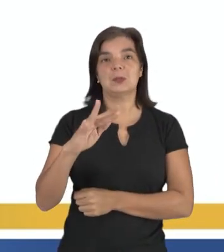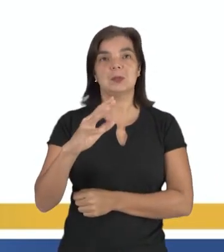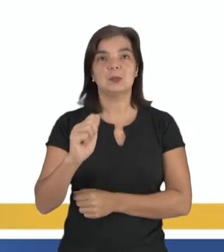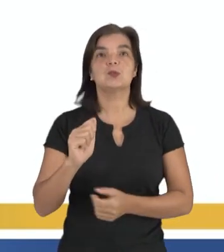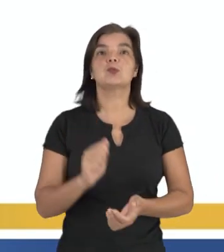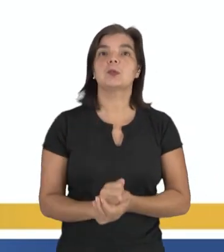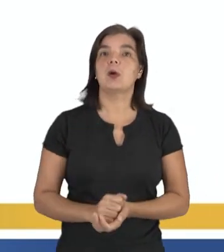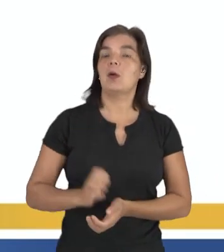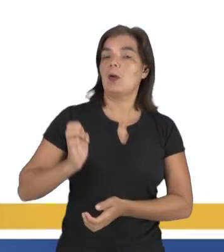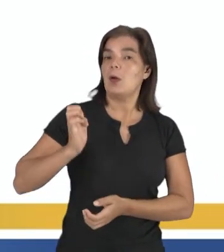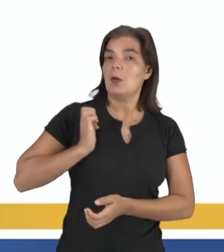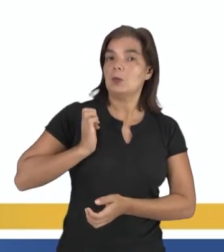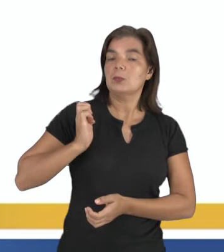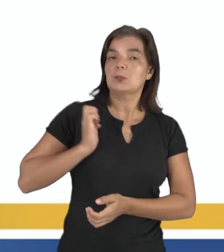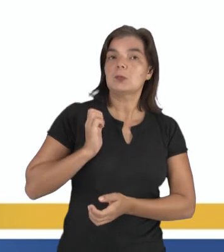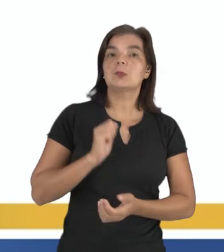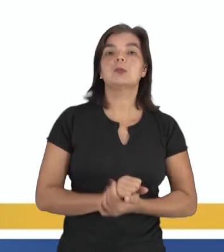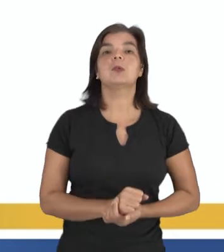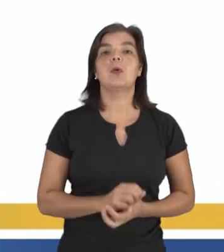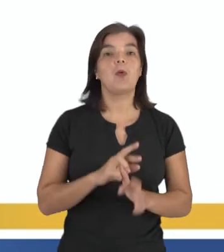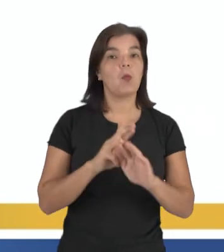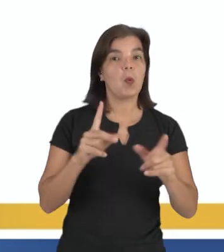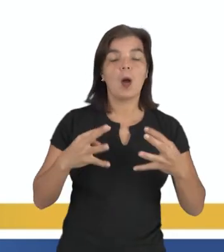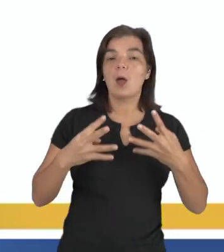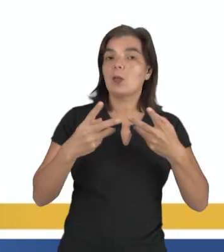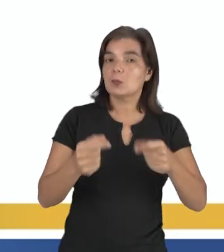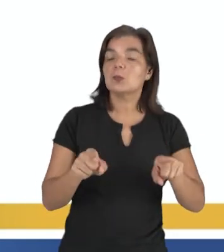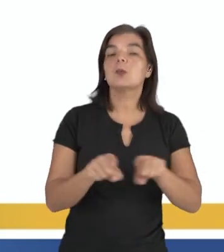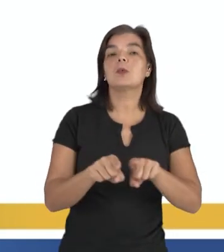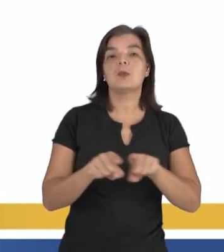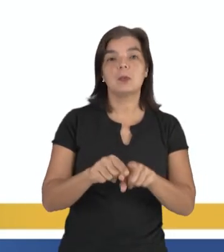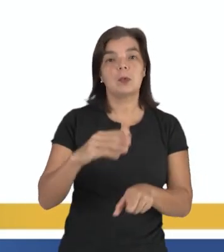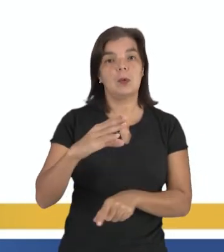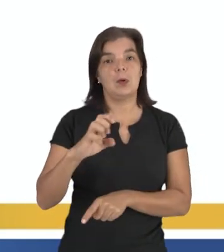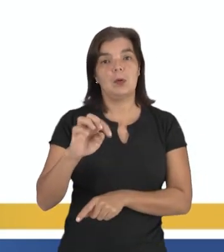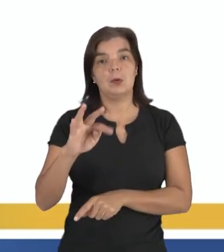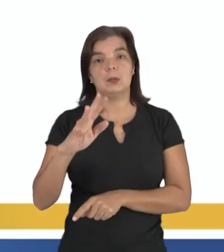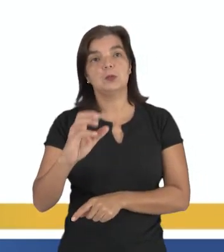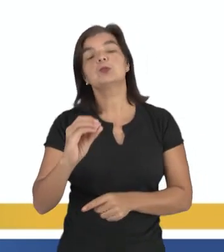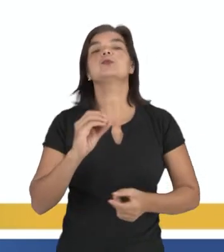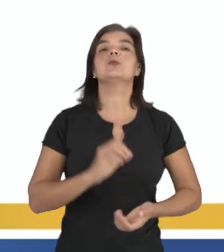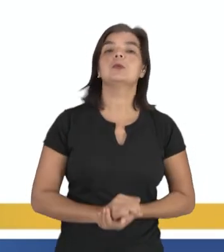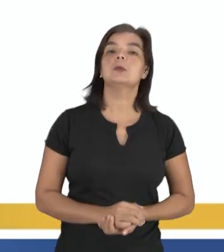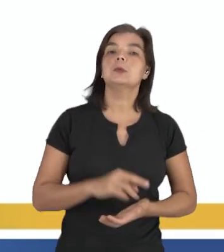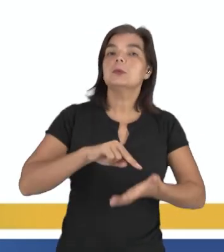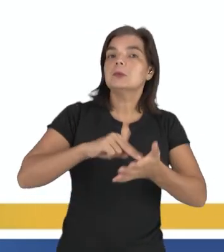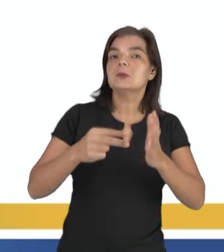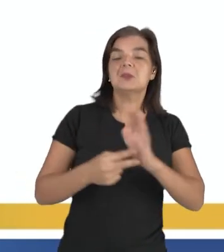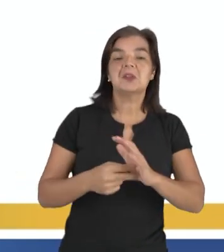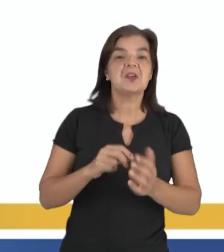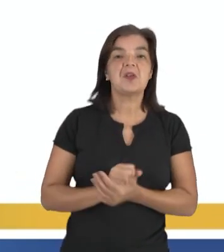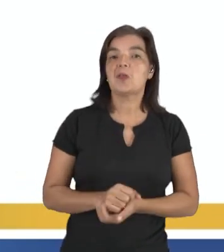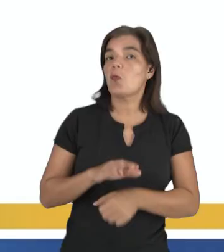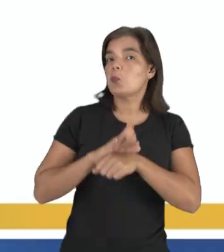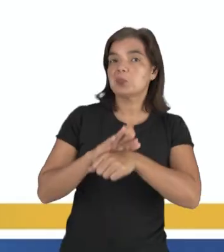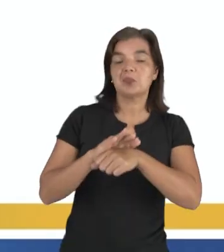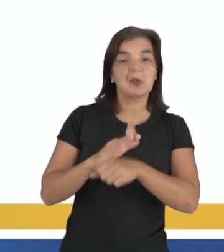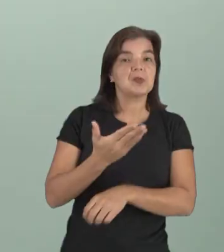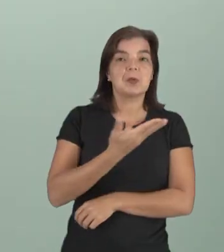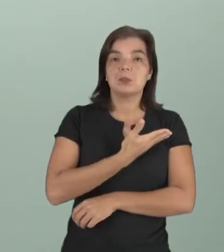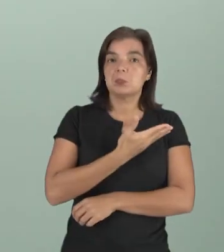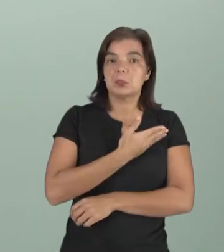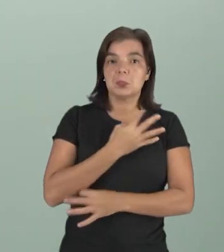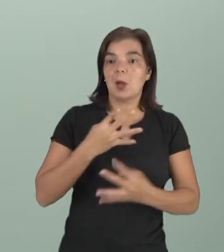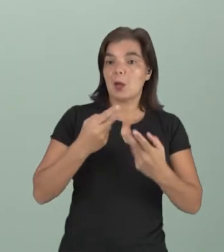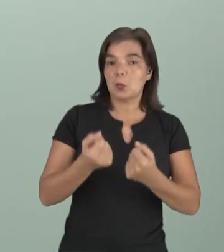anula a atitude ética. A indiferença em relação a tudo do cético anula a atitude ética, ou seja, ele não vai auxiliar o próximo.